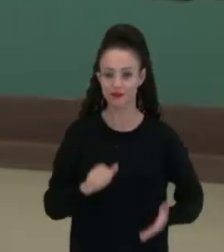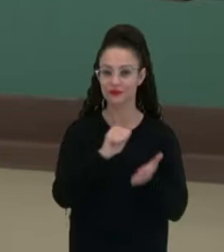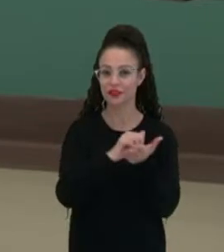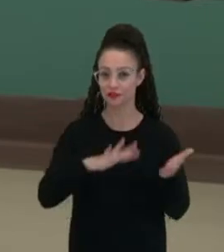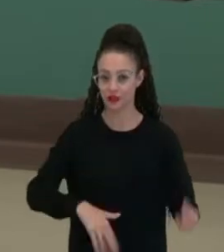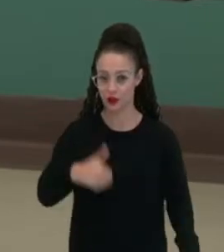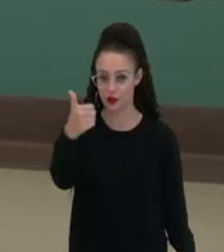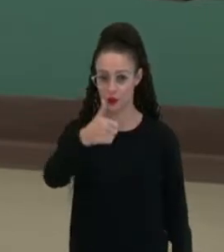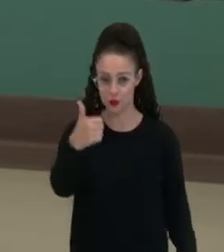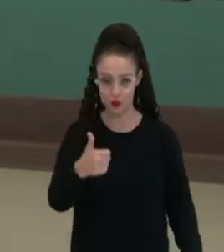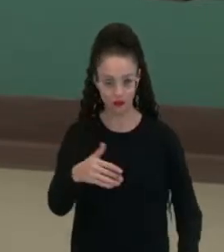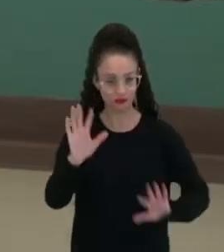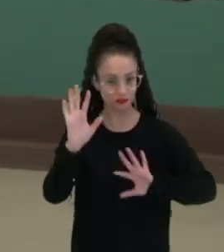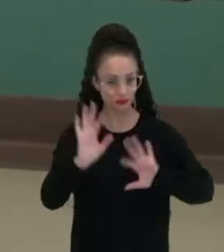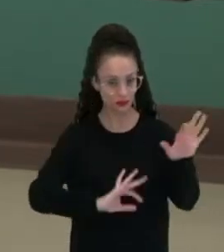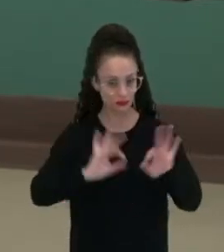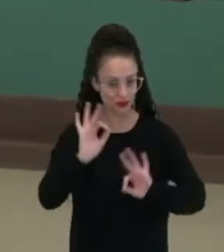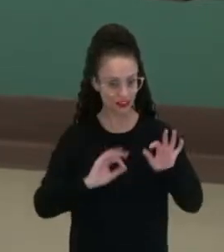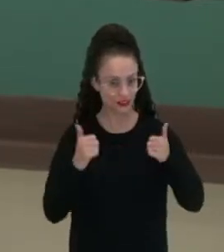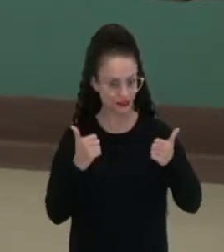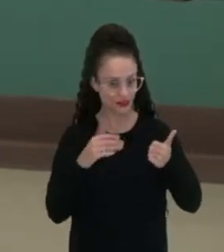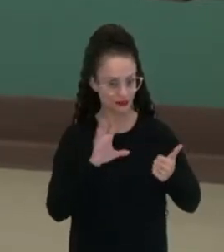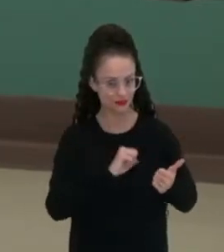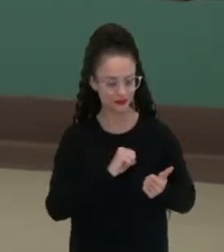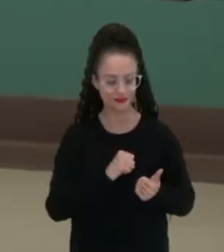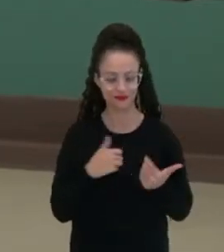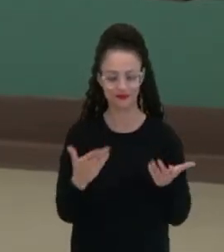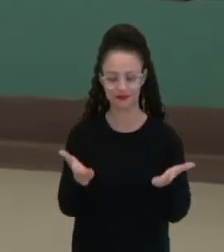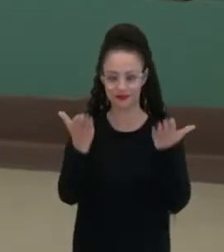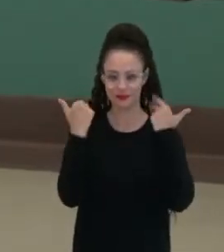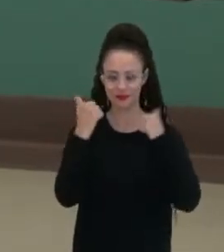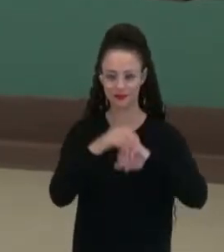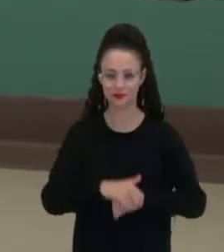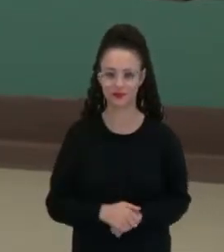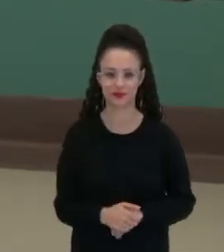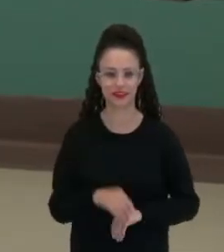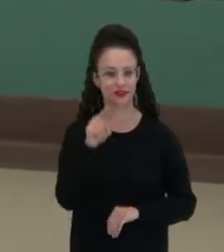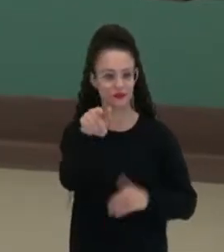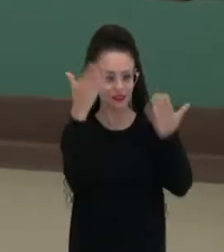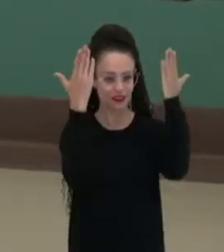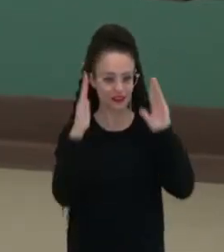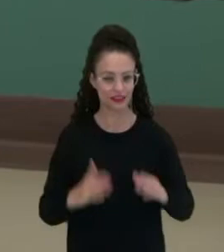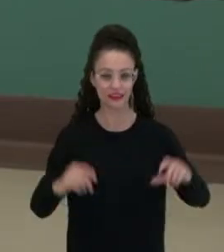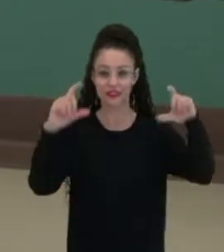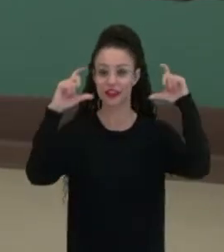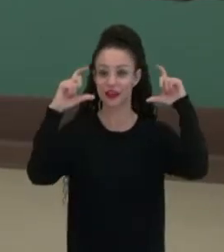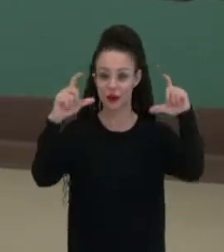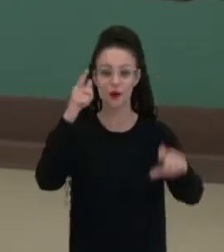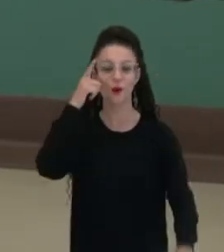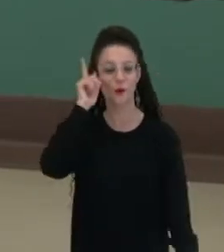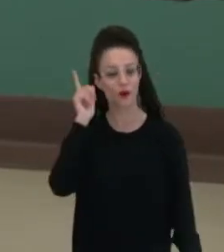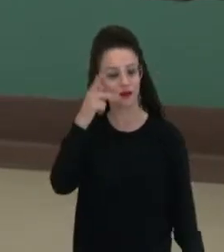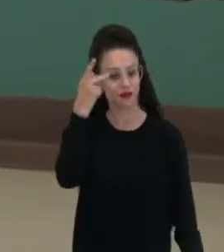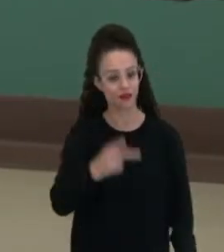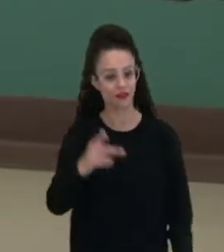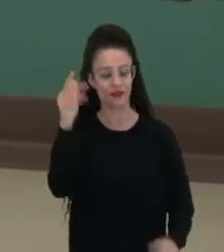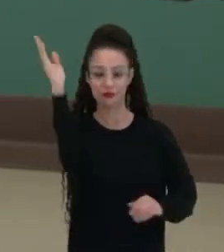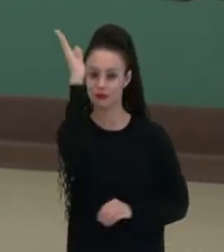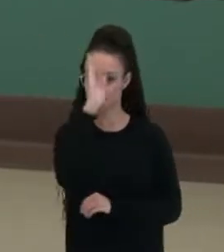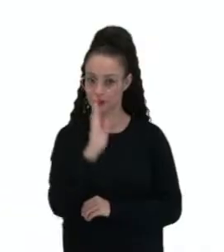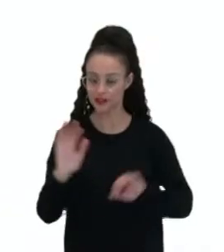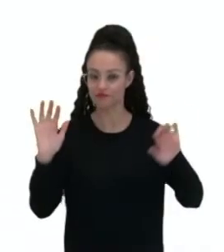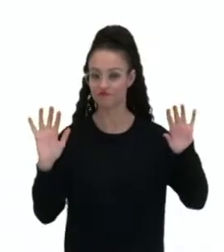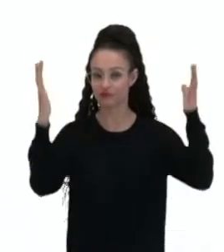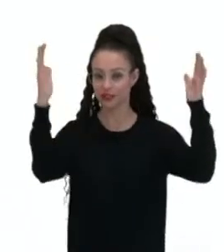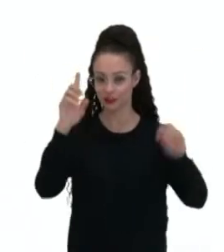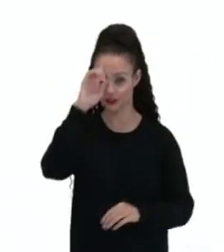Atividade 1. Preparados e com amor? Vamos lá! Analise o fragmento. Ontem, aqui no Brasil, foi comemorado